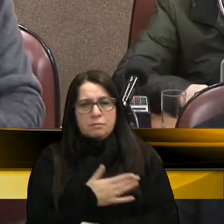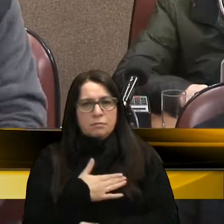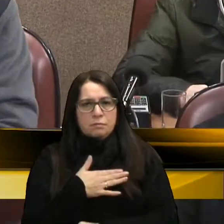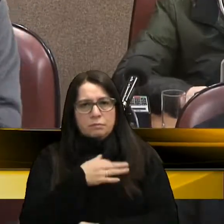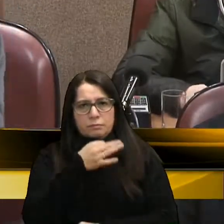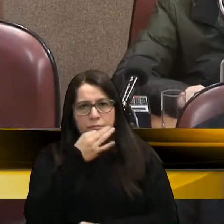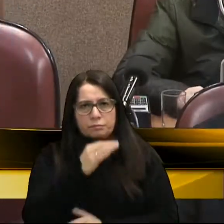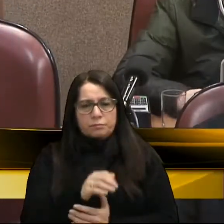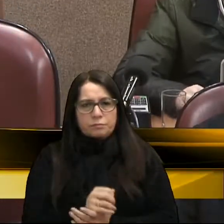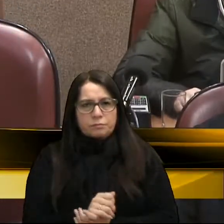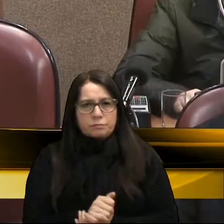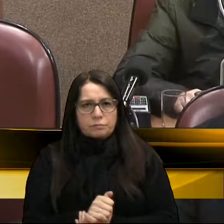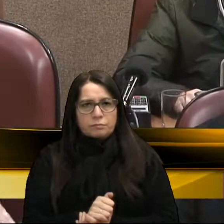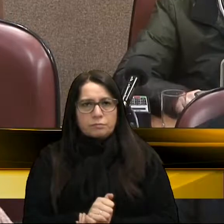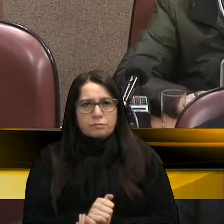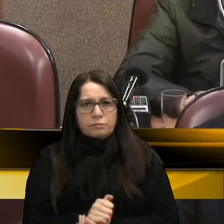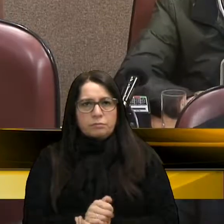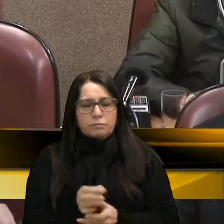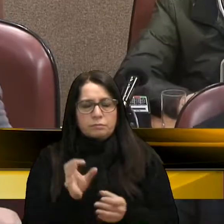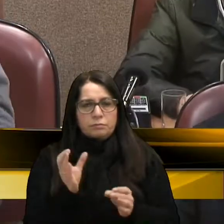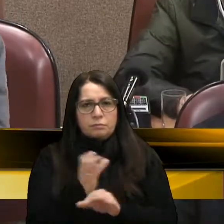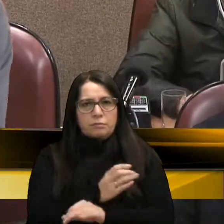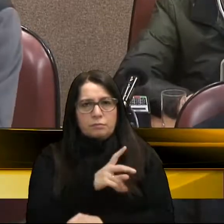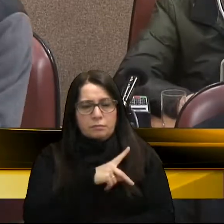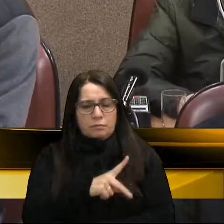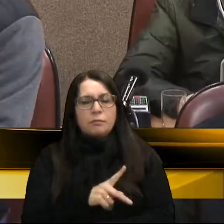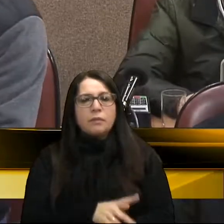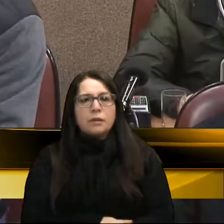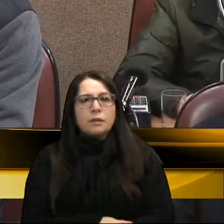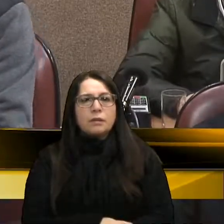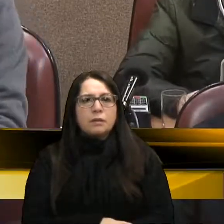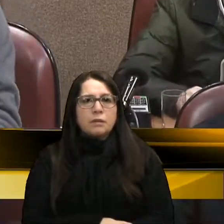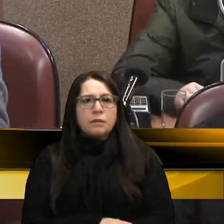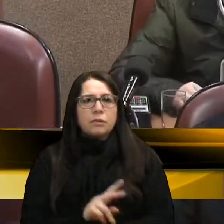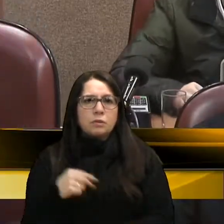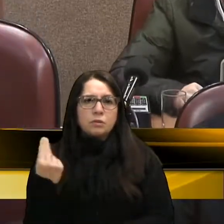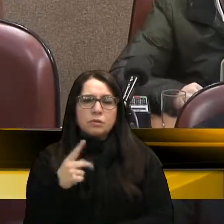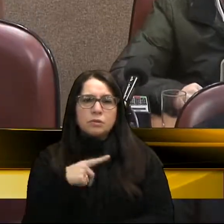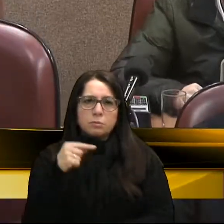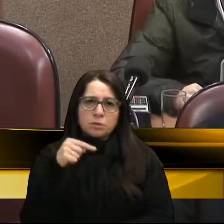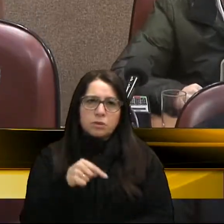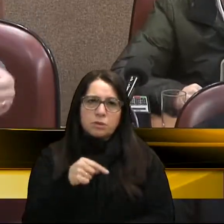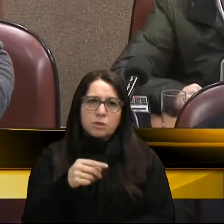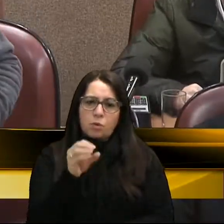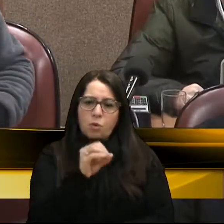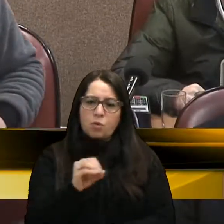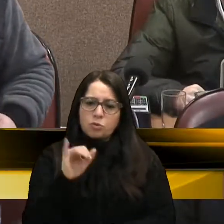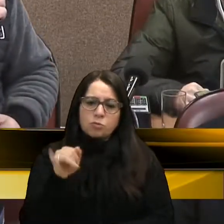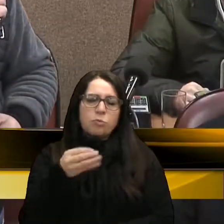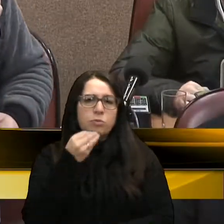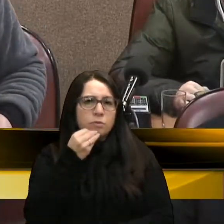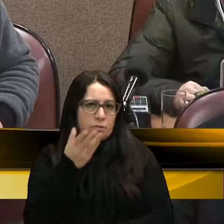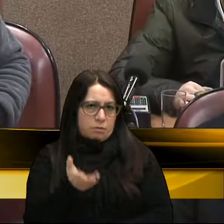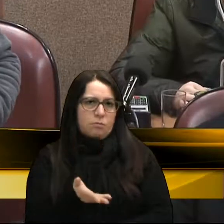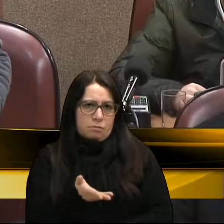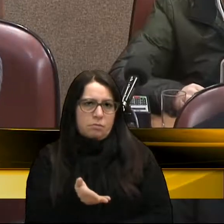entendimento, e assim eu concluo, senhor presidente, nós temos aqui uma ótima oportunidade